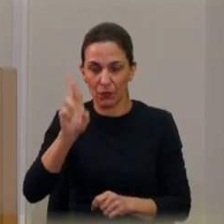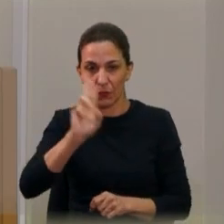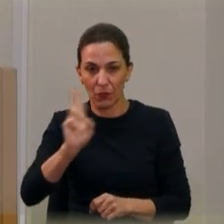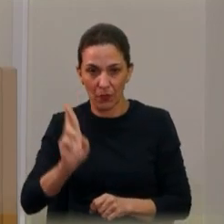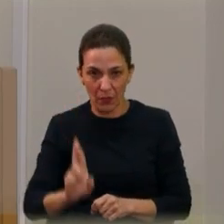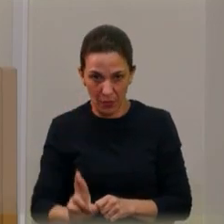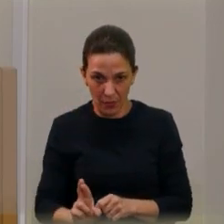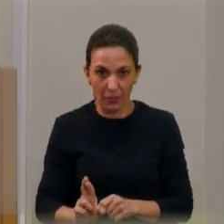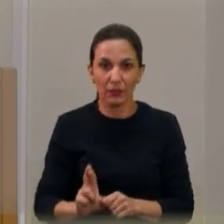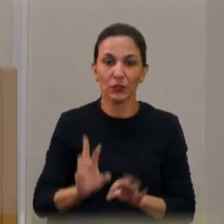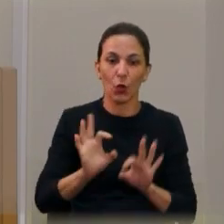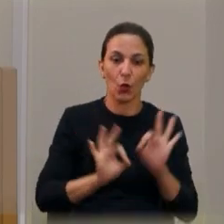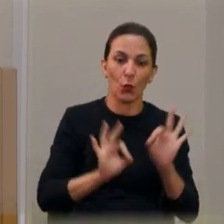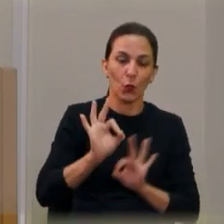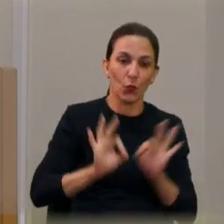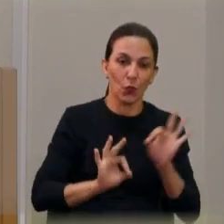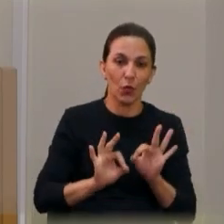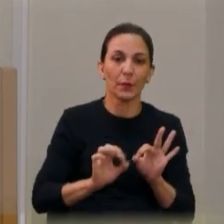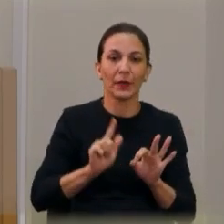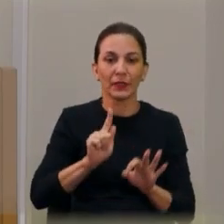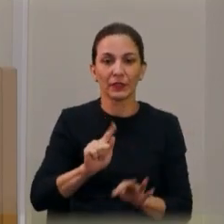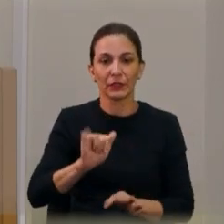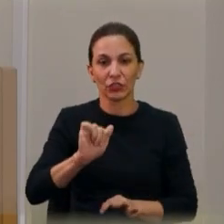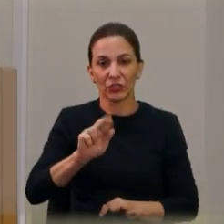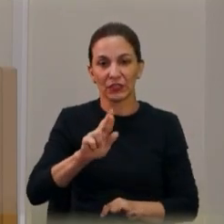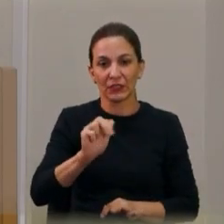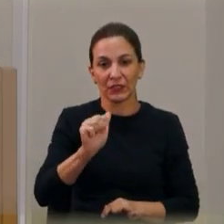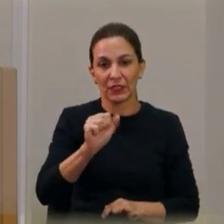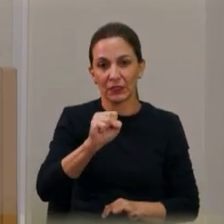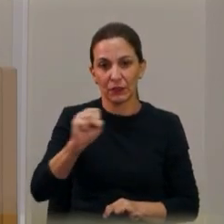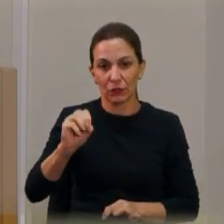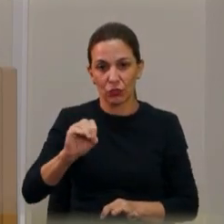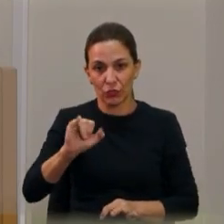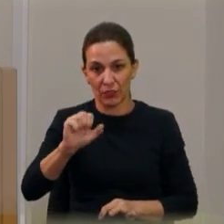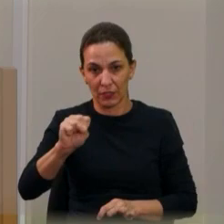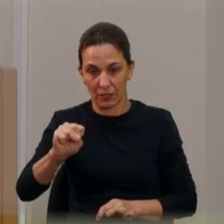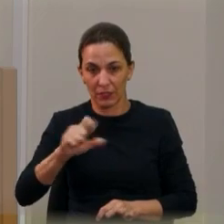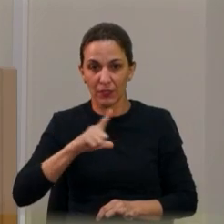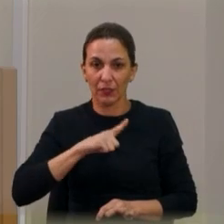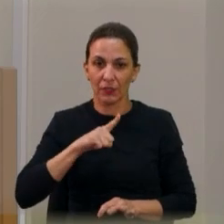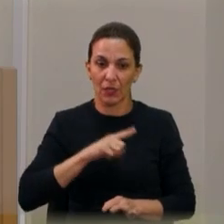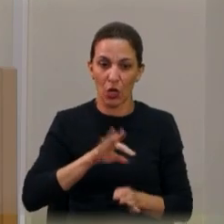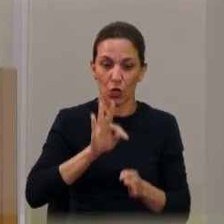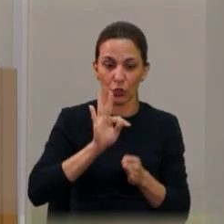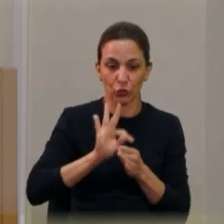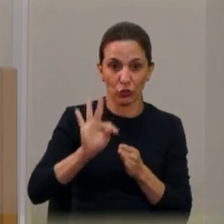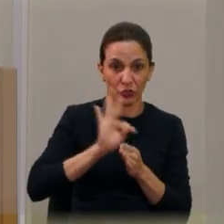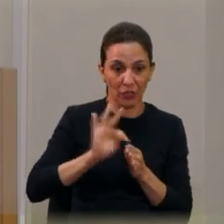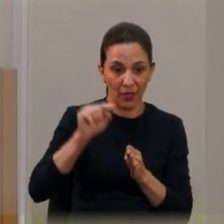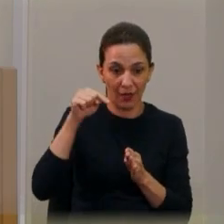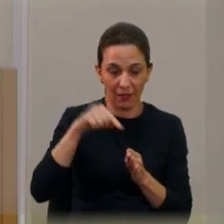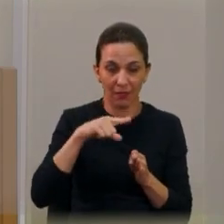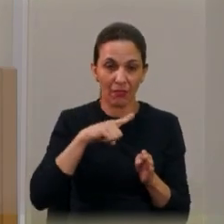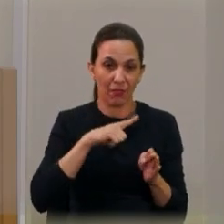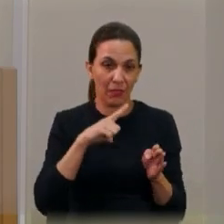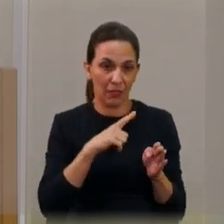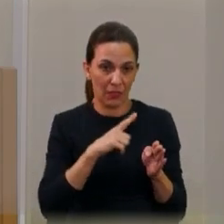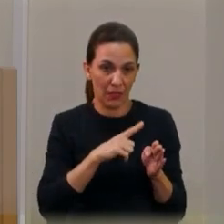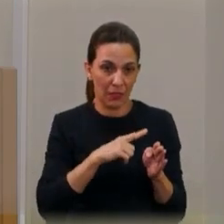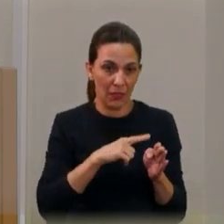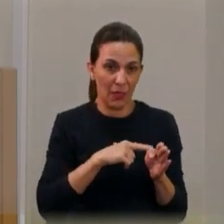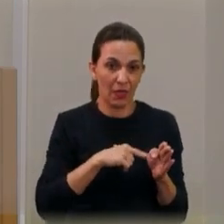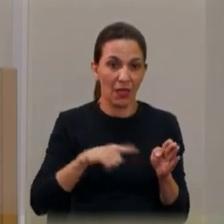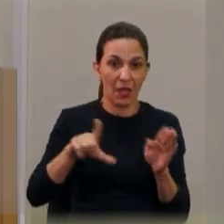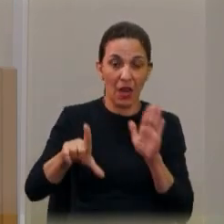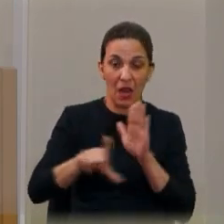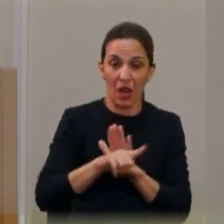plantando Girassóis é uma necessidade do Conselho Tutelar esse conselho tutelar atendendo os